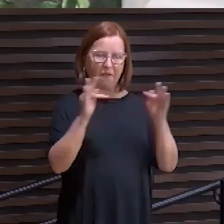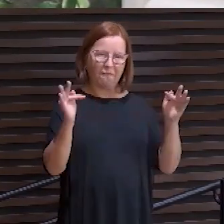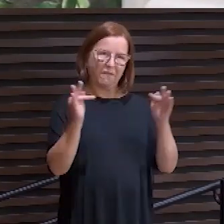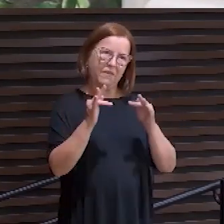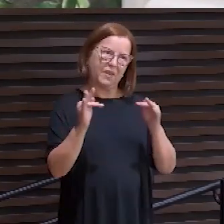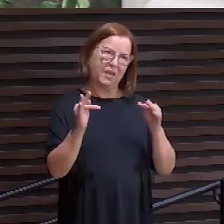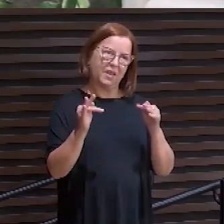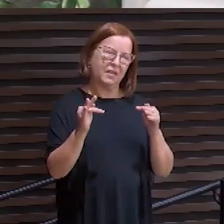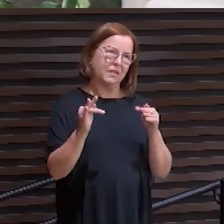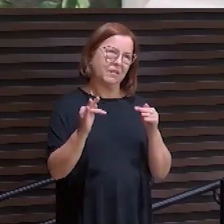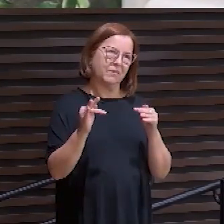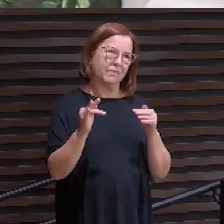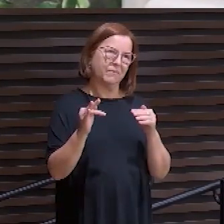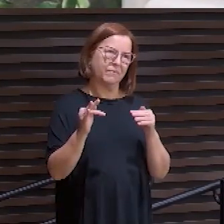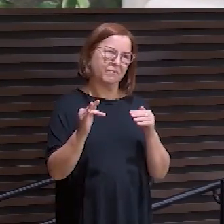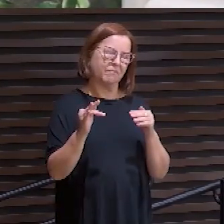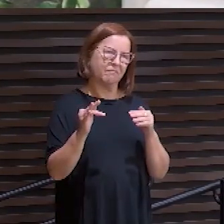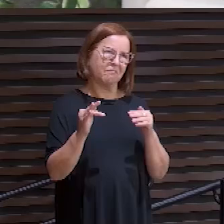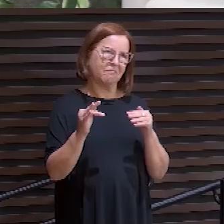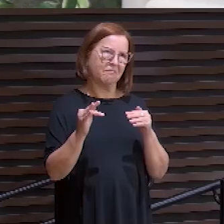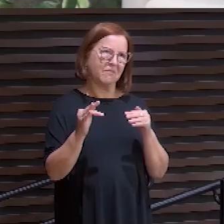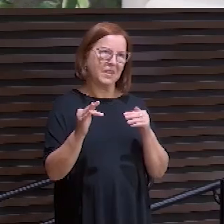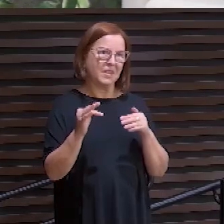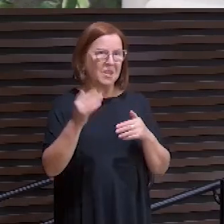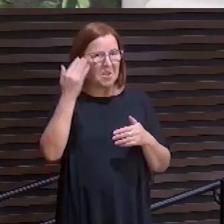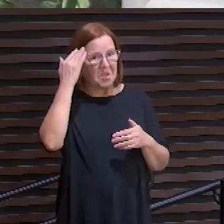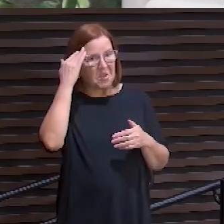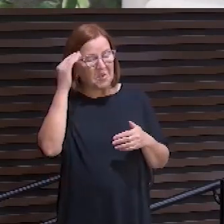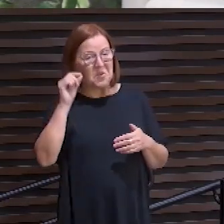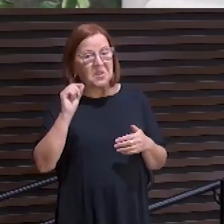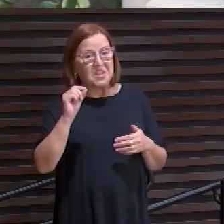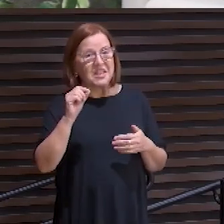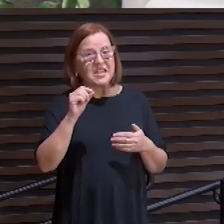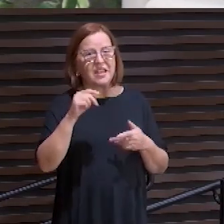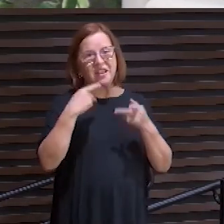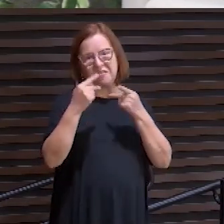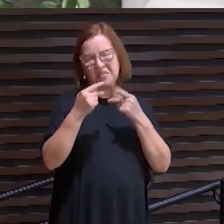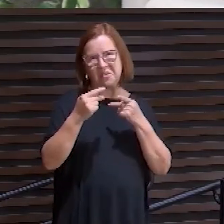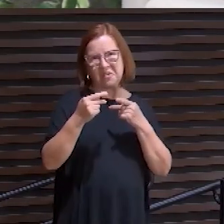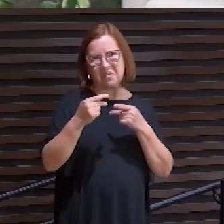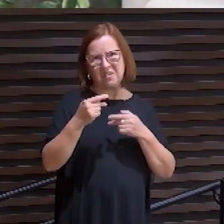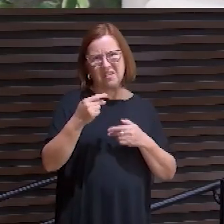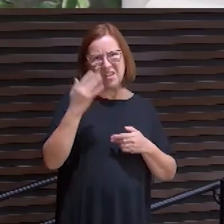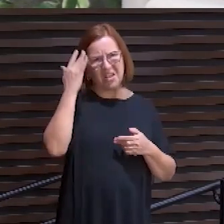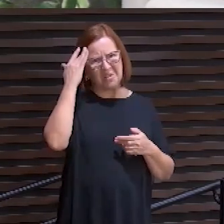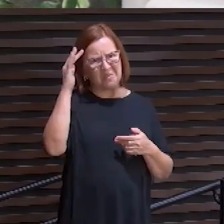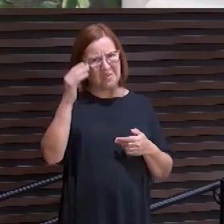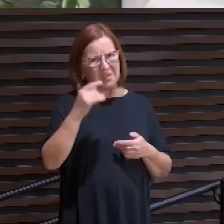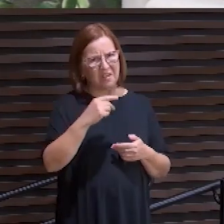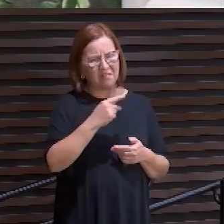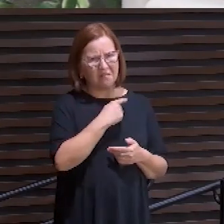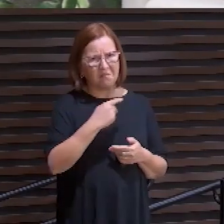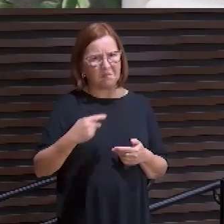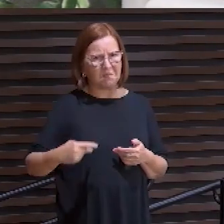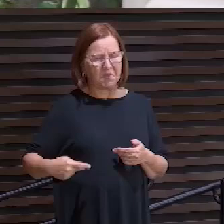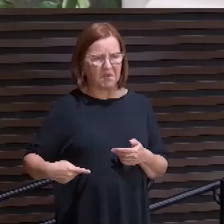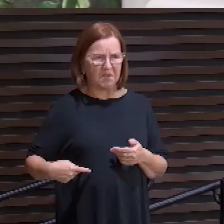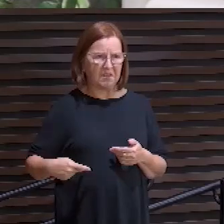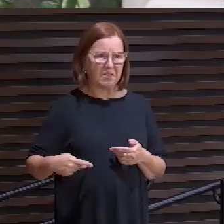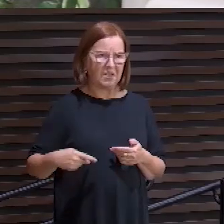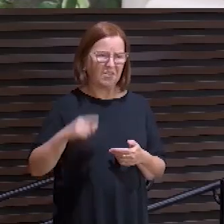dois vultos históricos, eu não sei de quem é, eu já procurei se era de Abraham Lincoln ou se era de William